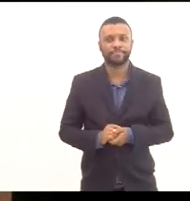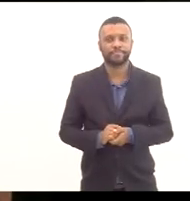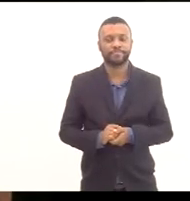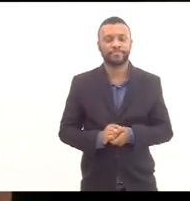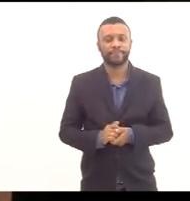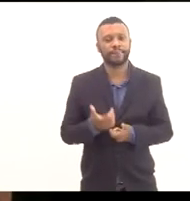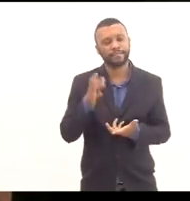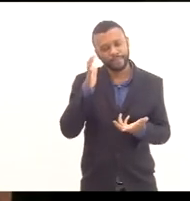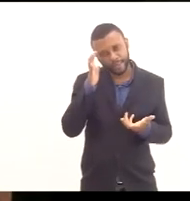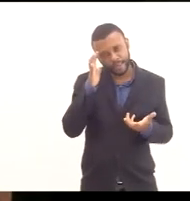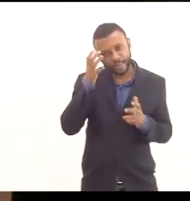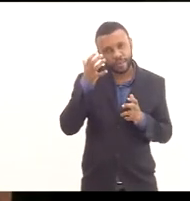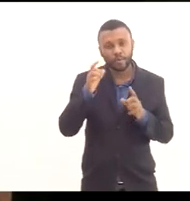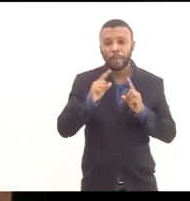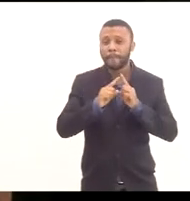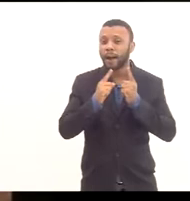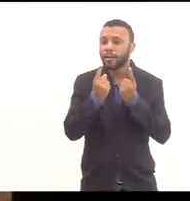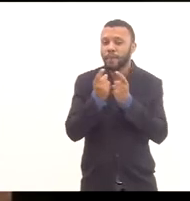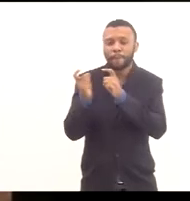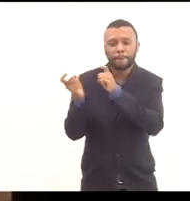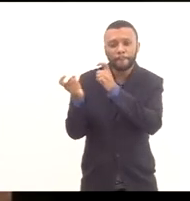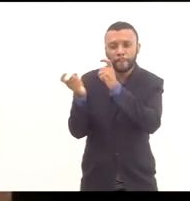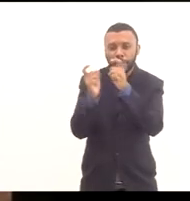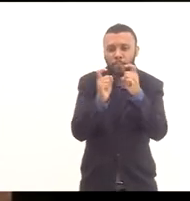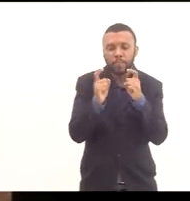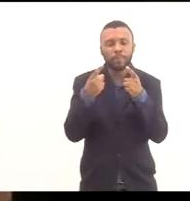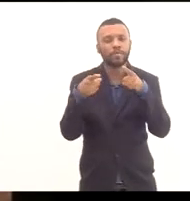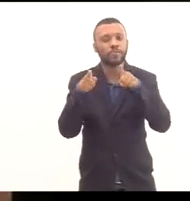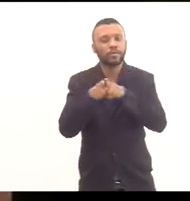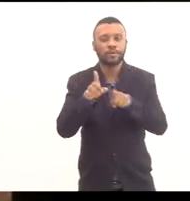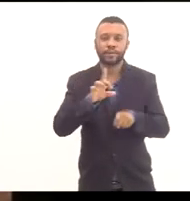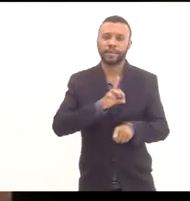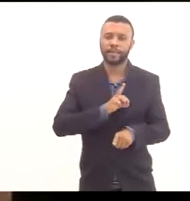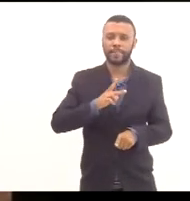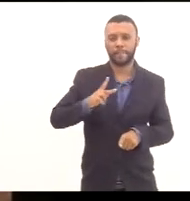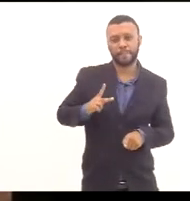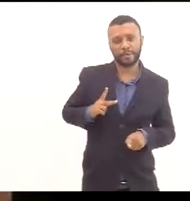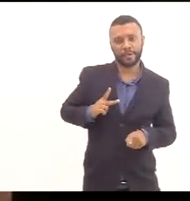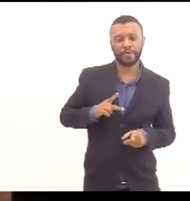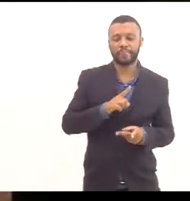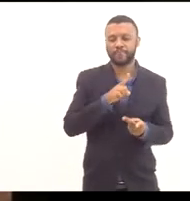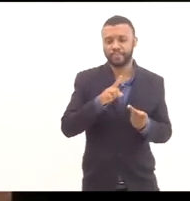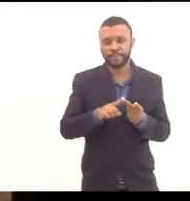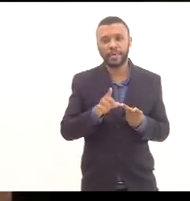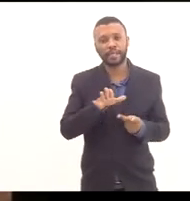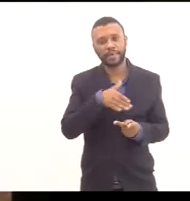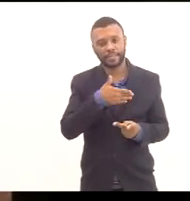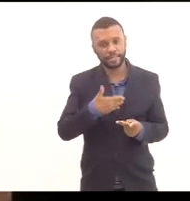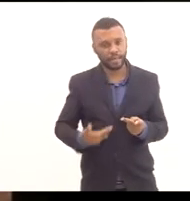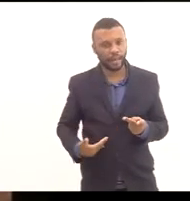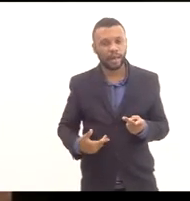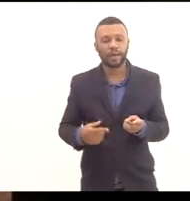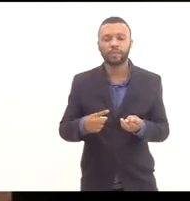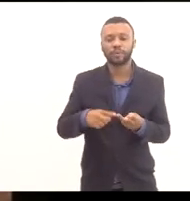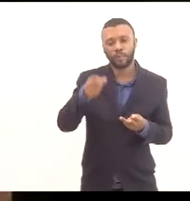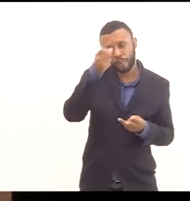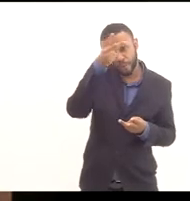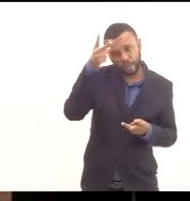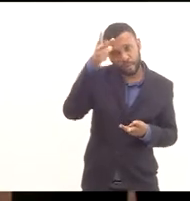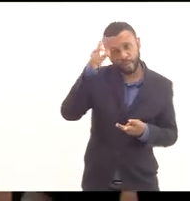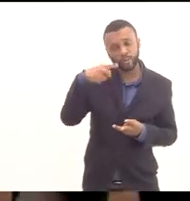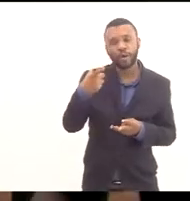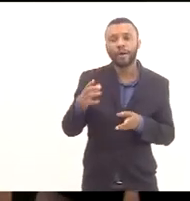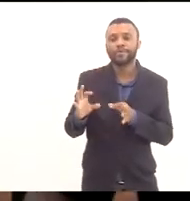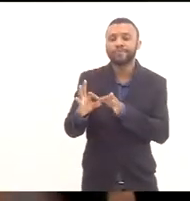decidido numa reunião em conjunto junto com a defensoria estado e município a criação desse mutirão